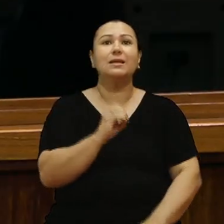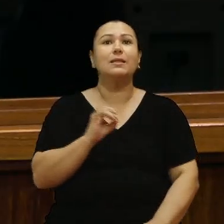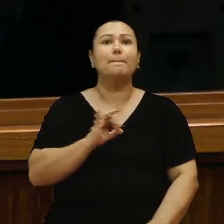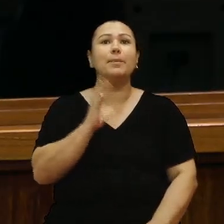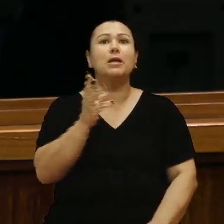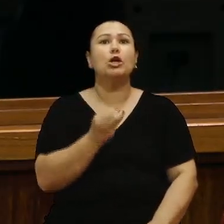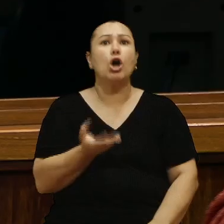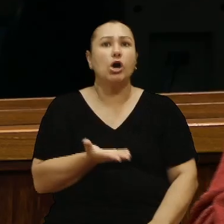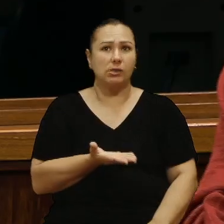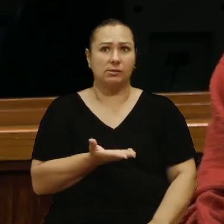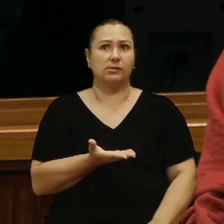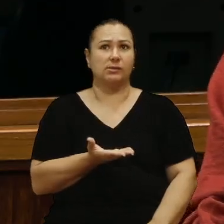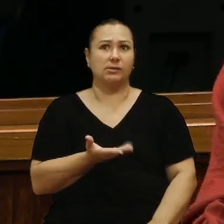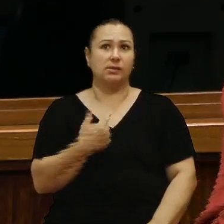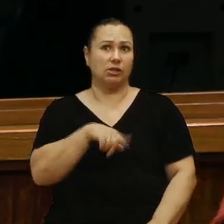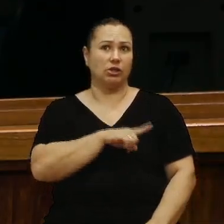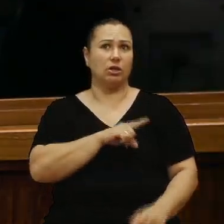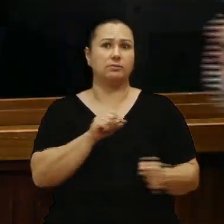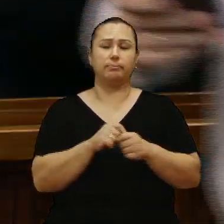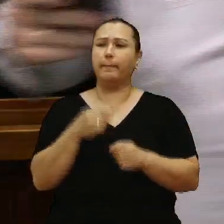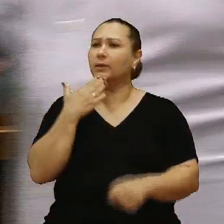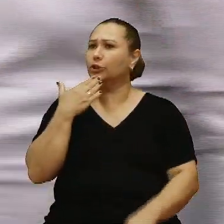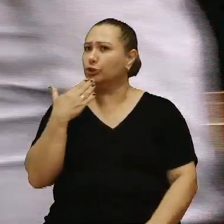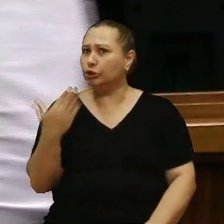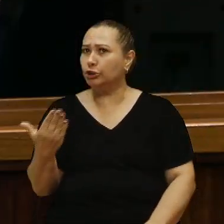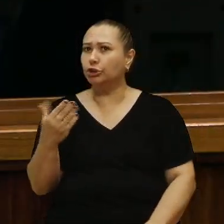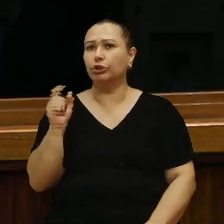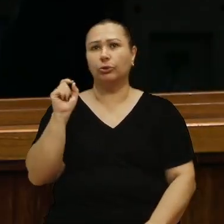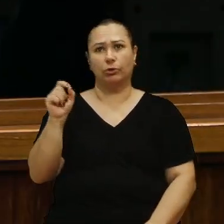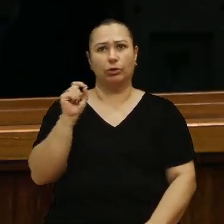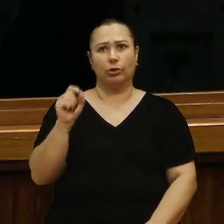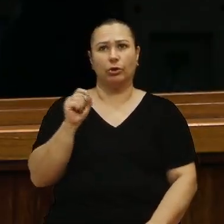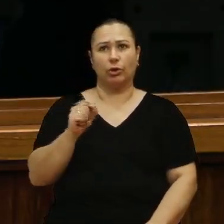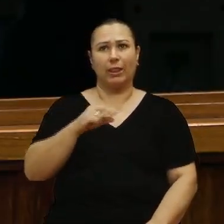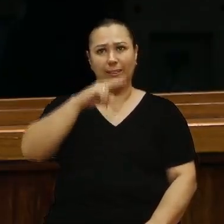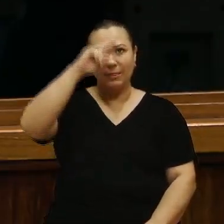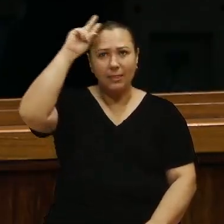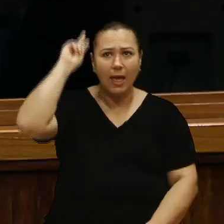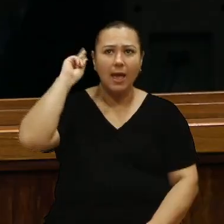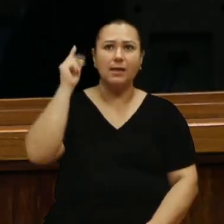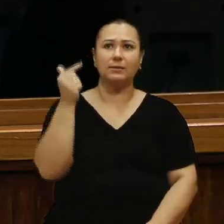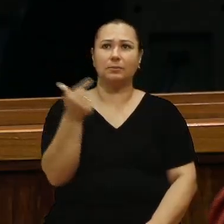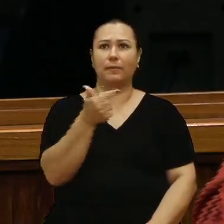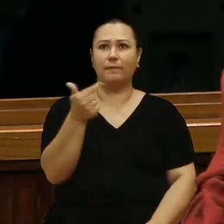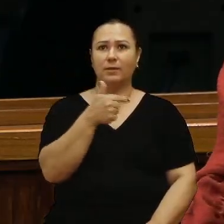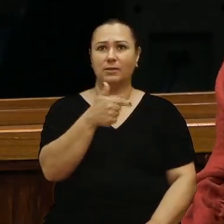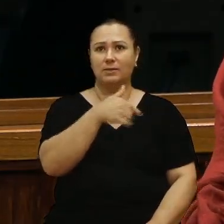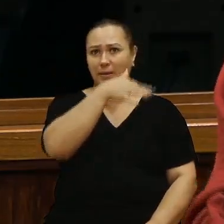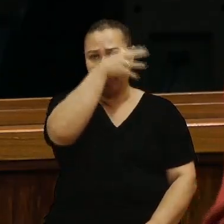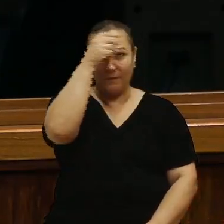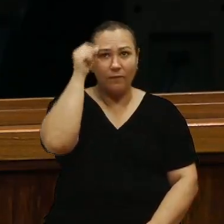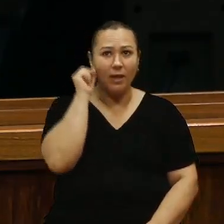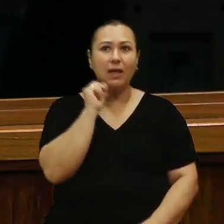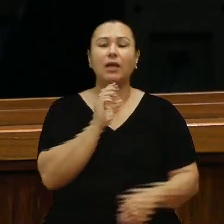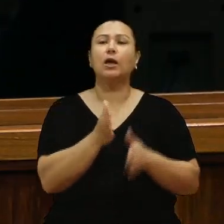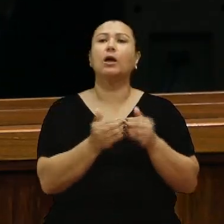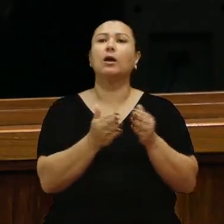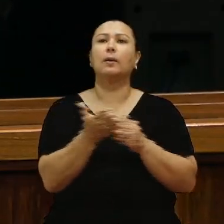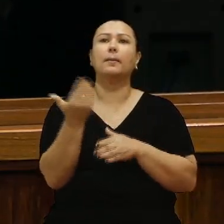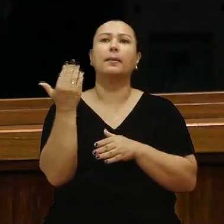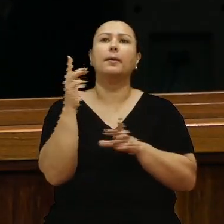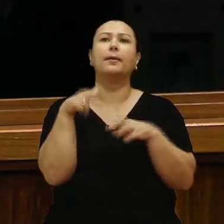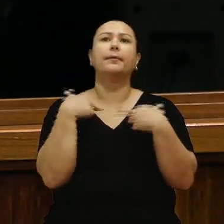que fosse. Nós fizemos esse pedido para o Nespolo, para o vice-prefeito, nós fizemos esse pedido naquela